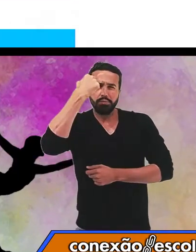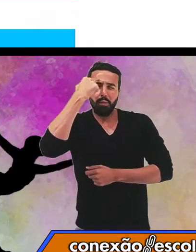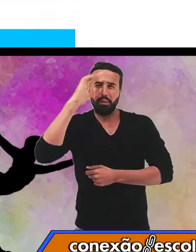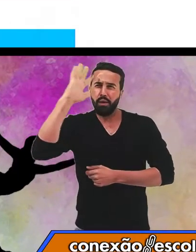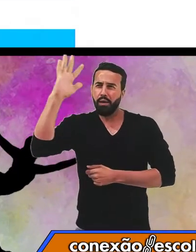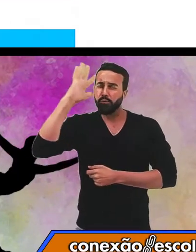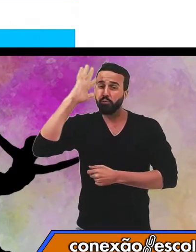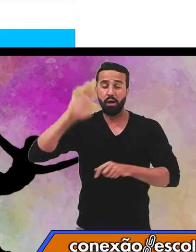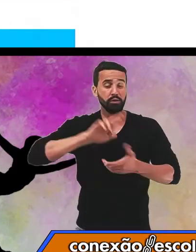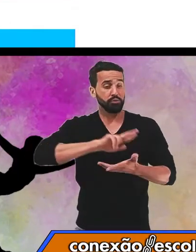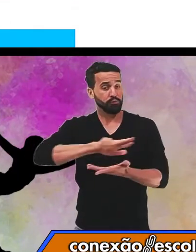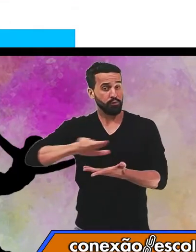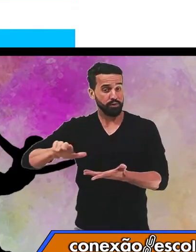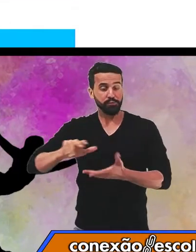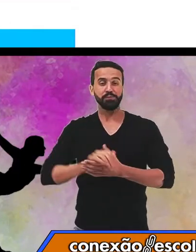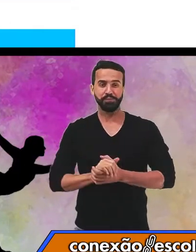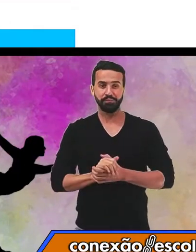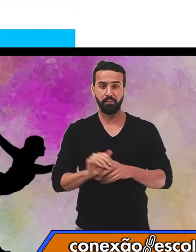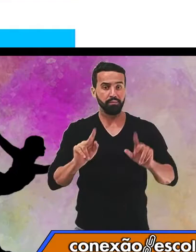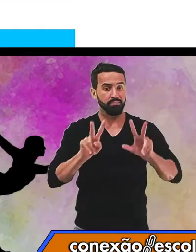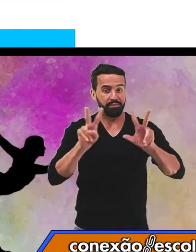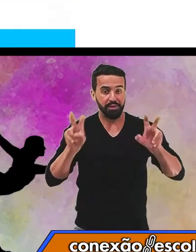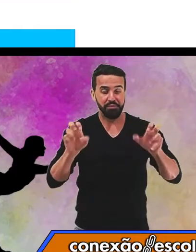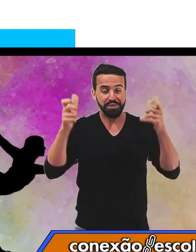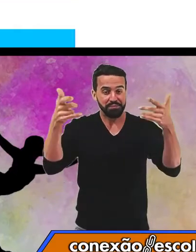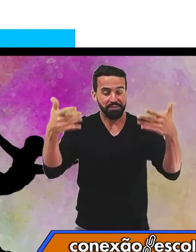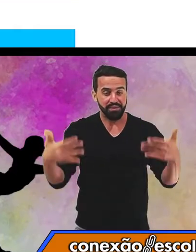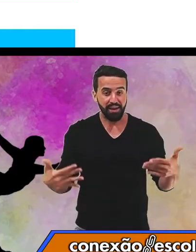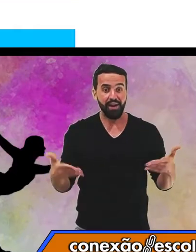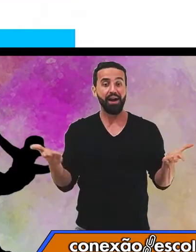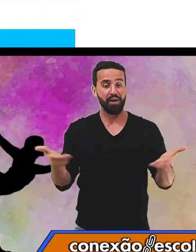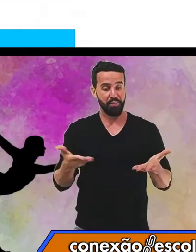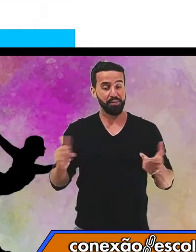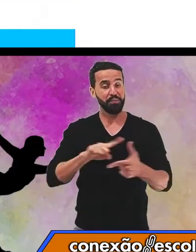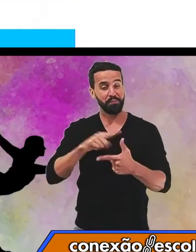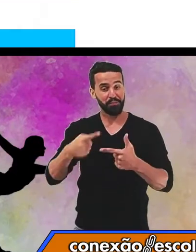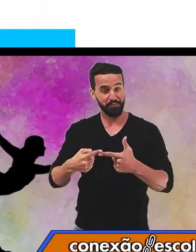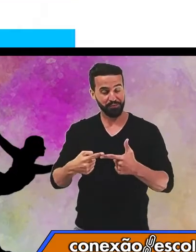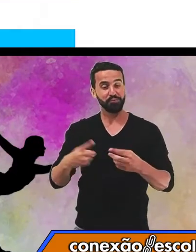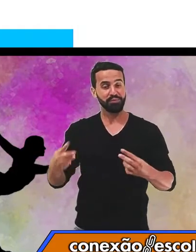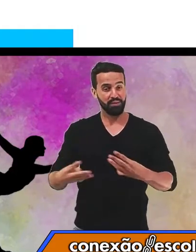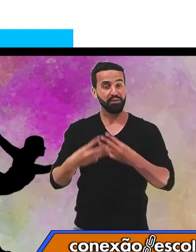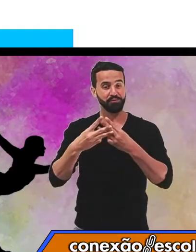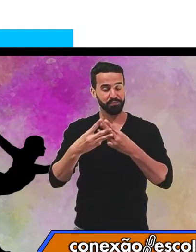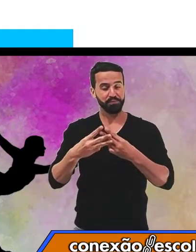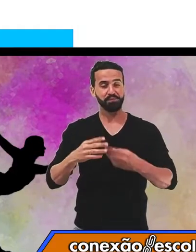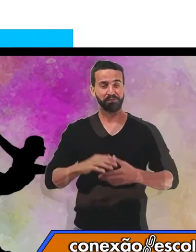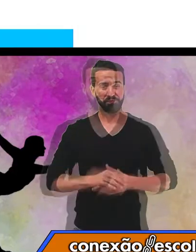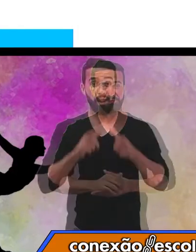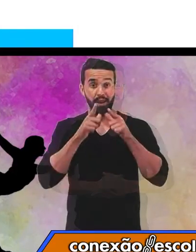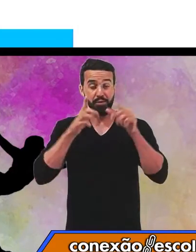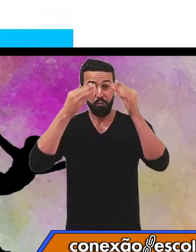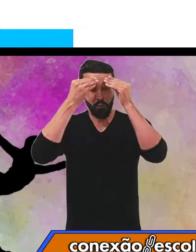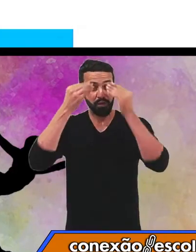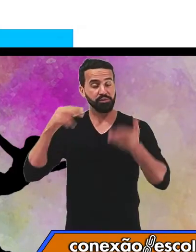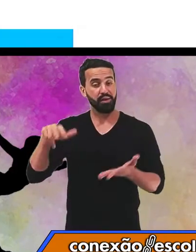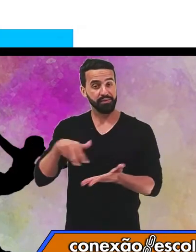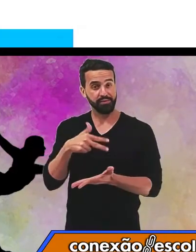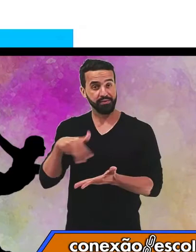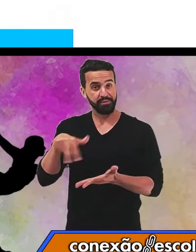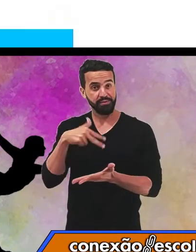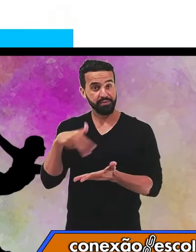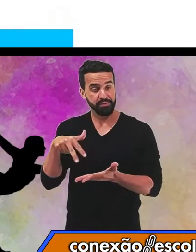diversos. E é sobre isso que nós vamos falar no nosso próximo slide. A